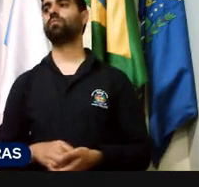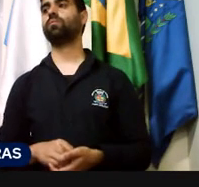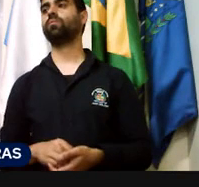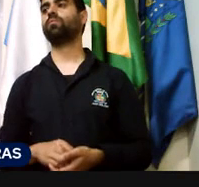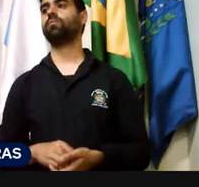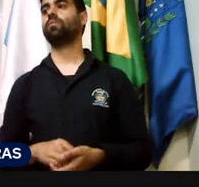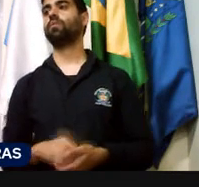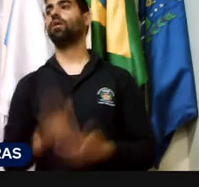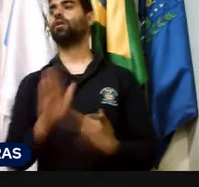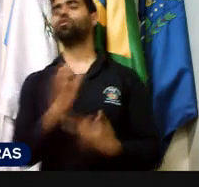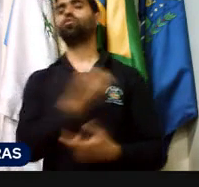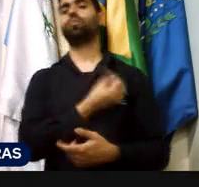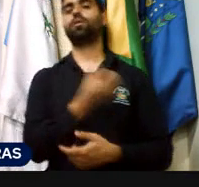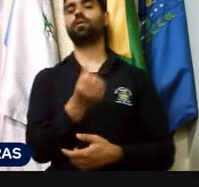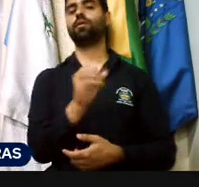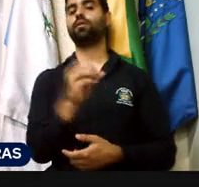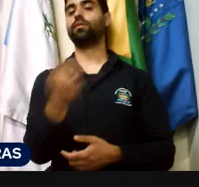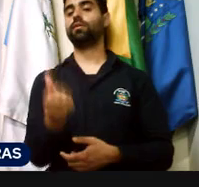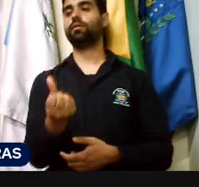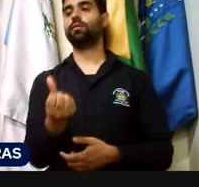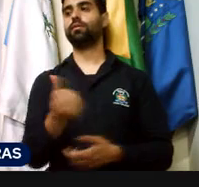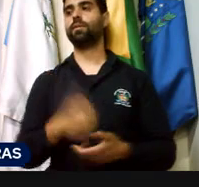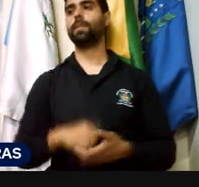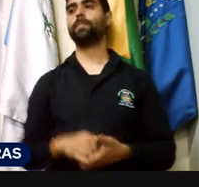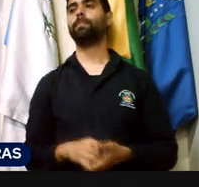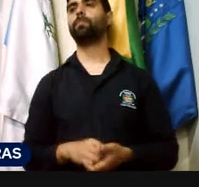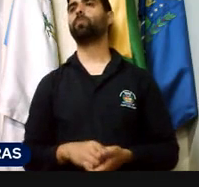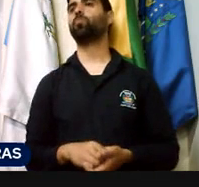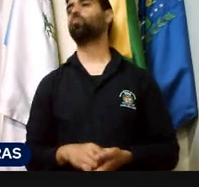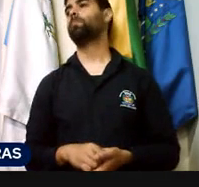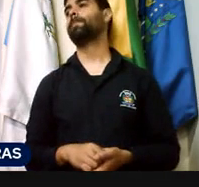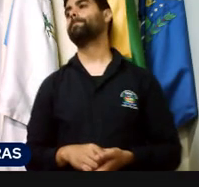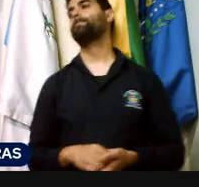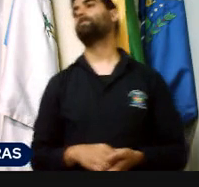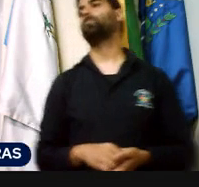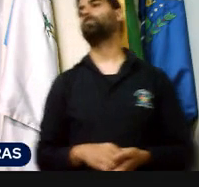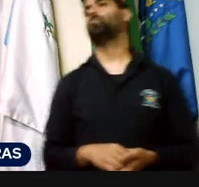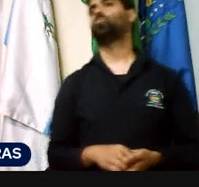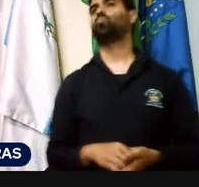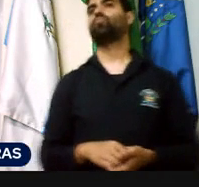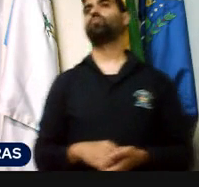Indicação número 606 de 2021, excelentíssimo senhor presidente da